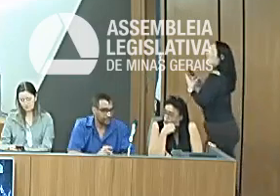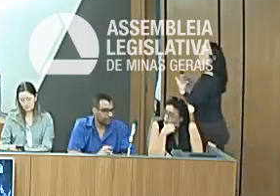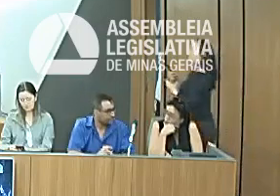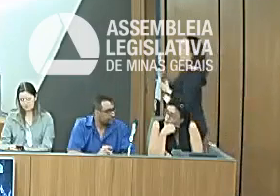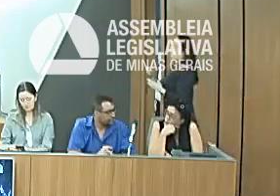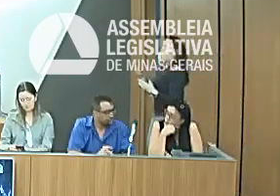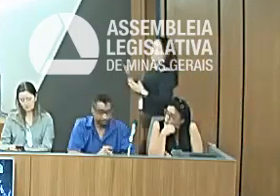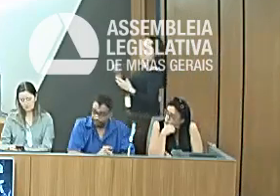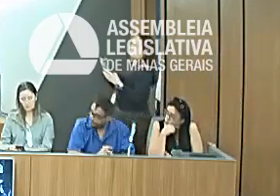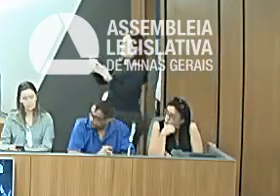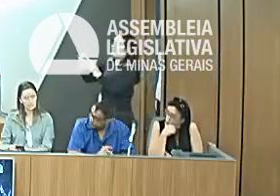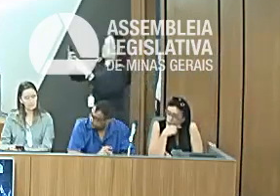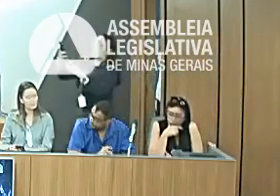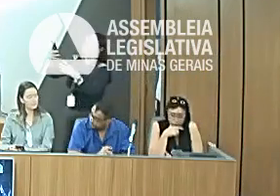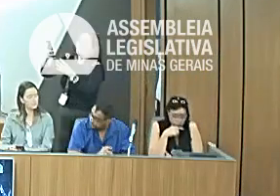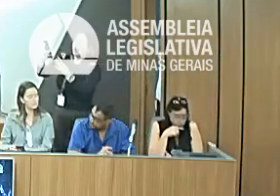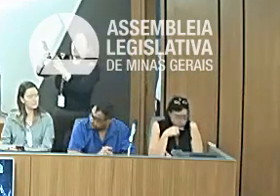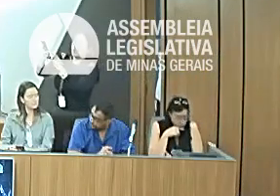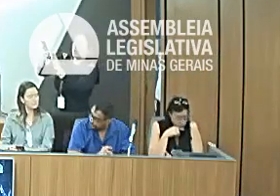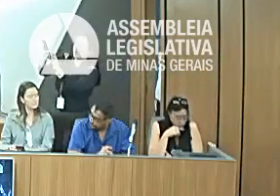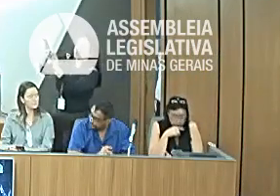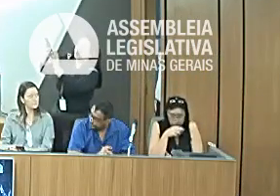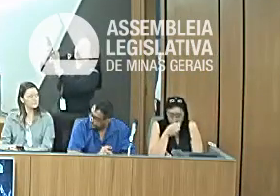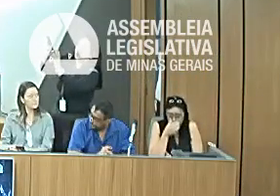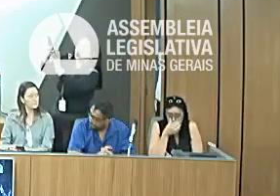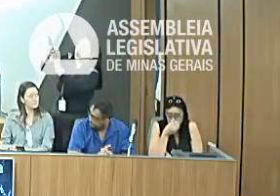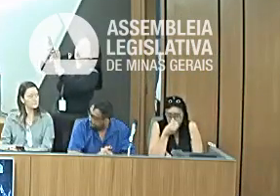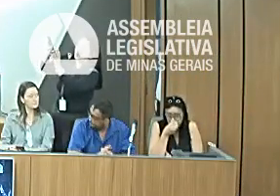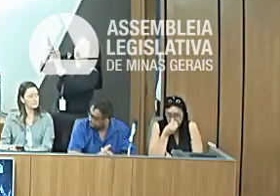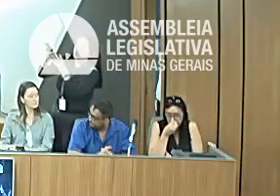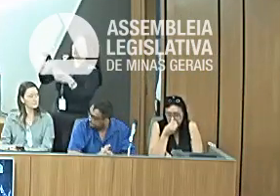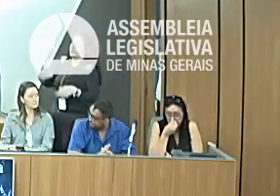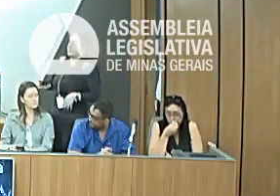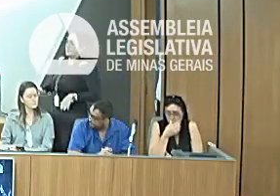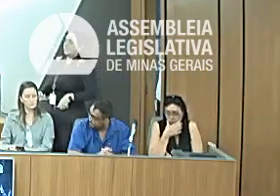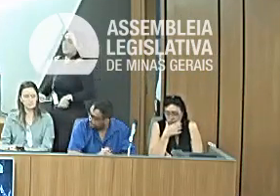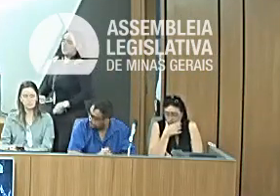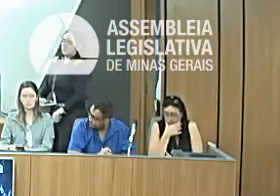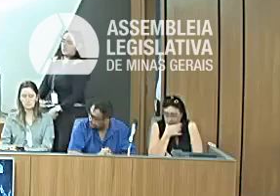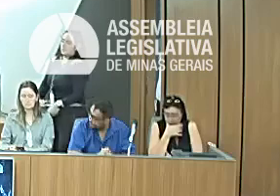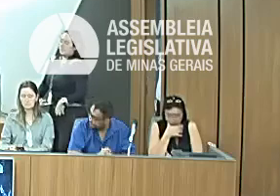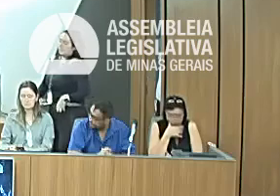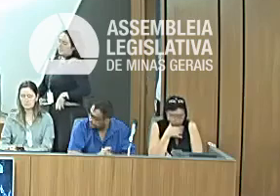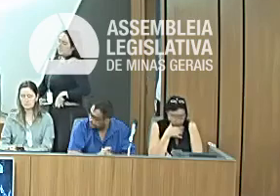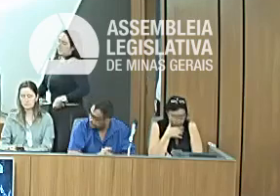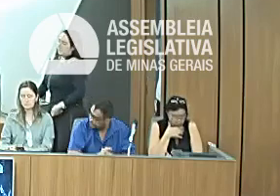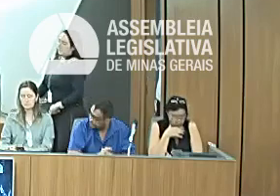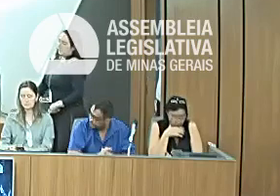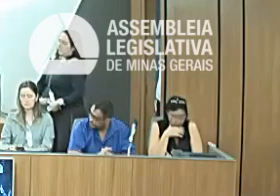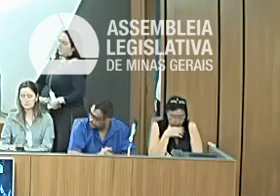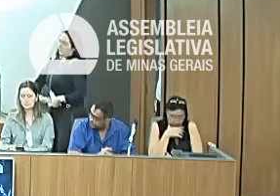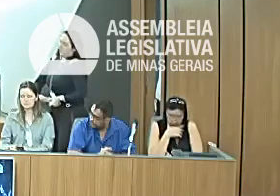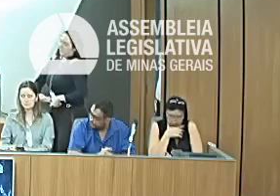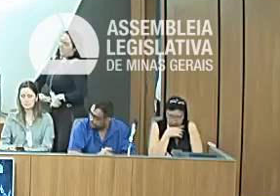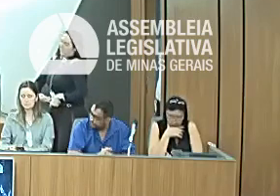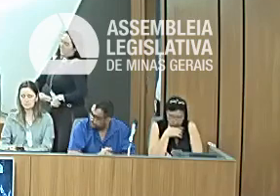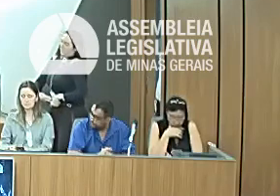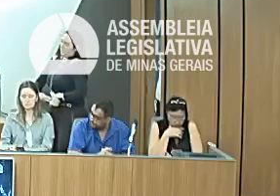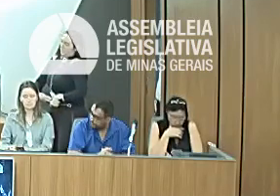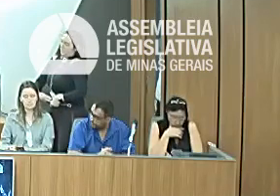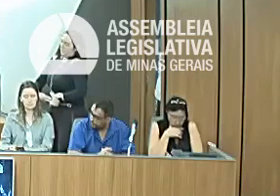eu não vou me alongar mas não posso deixar de dizer da importância dessa construção